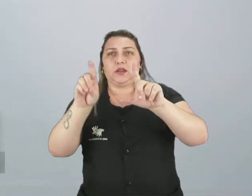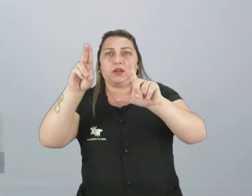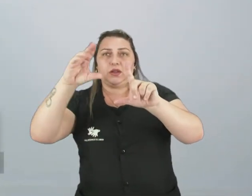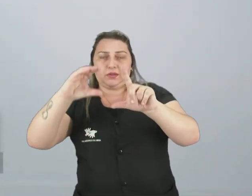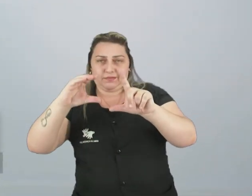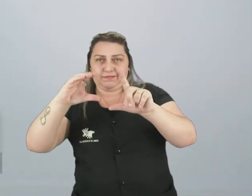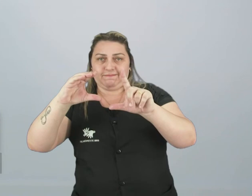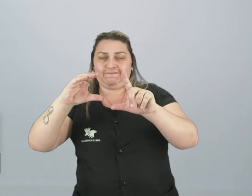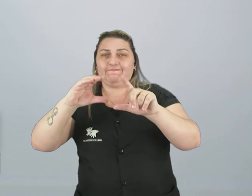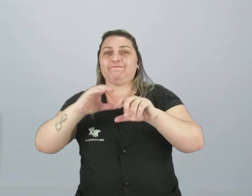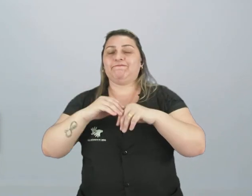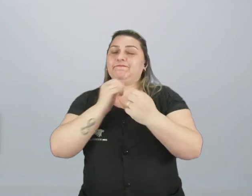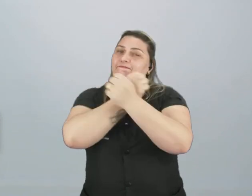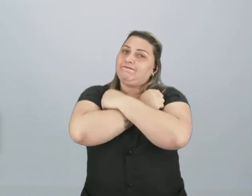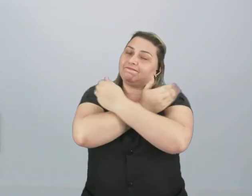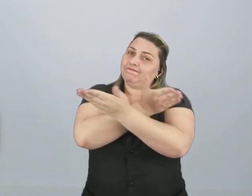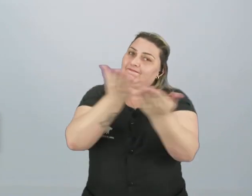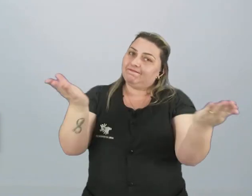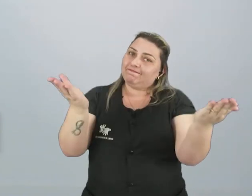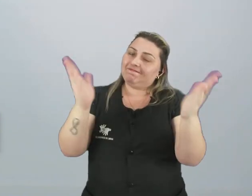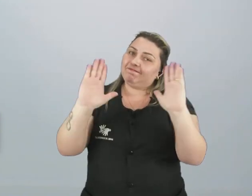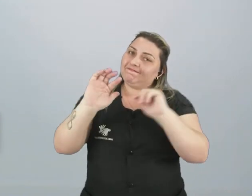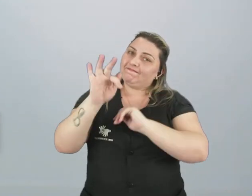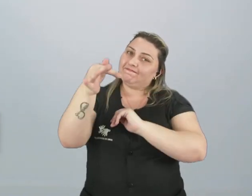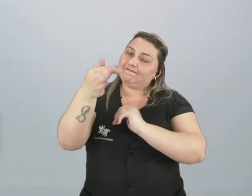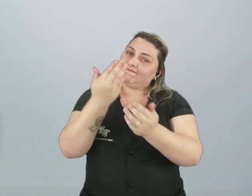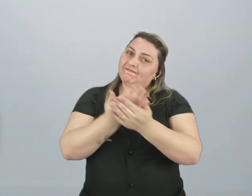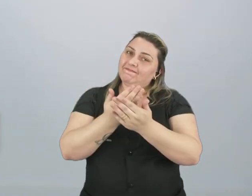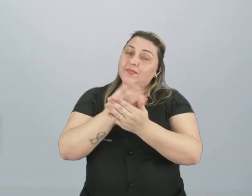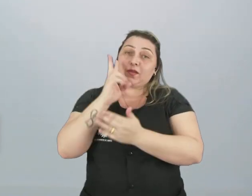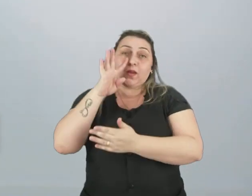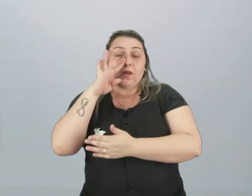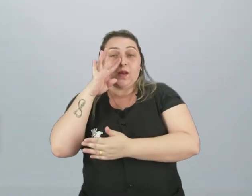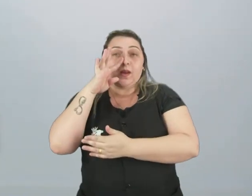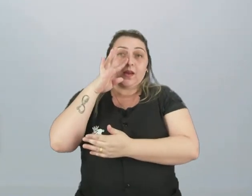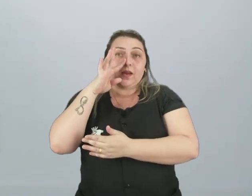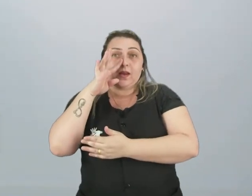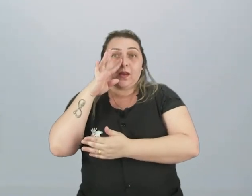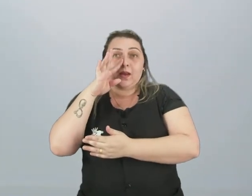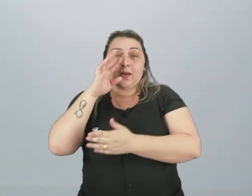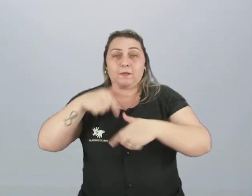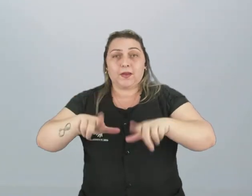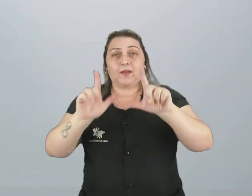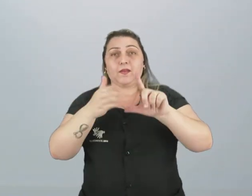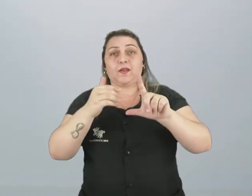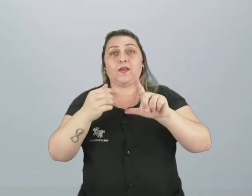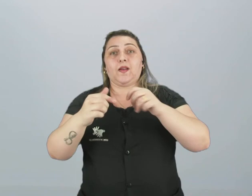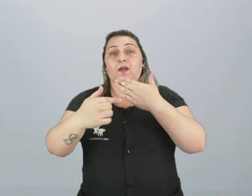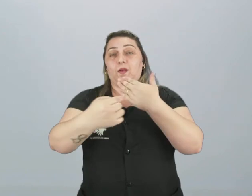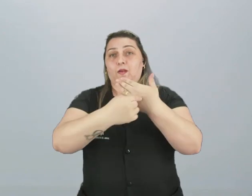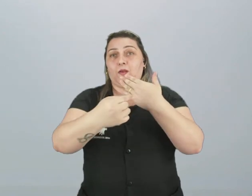plataforma Eduque. Então, um abraço a todos, até uma próxima. Você que está assistindo pela plataforma, ou dê um